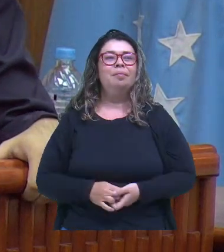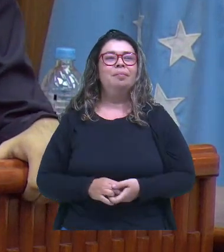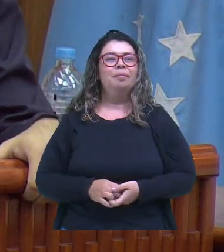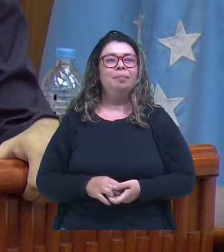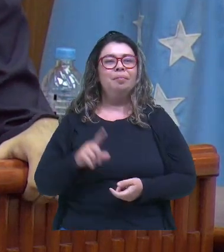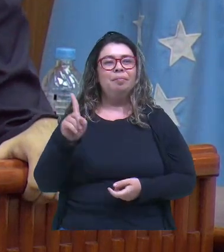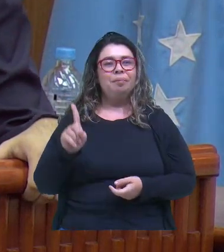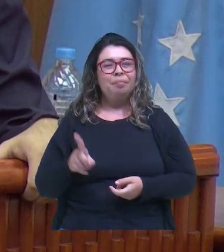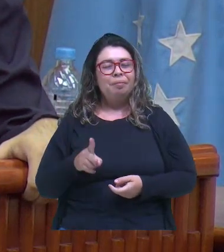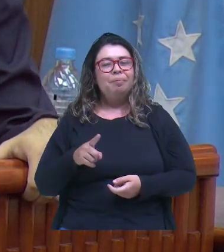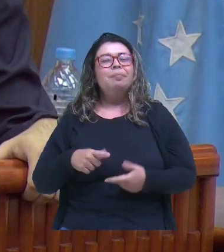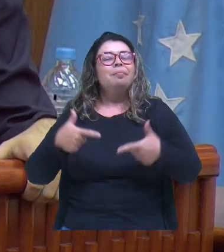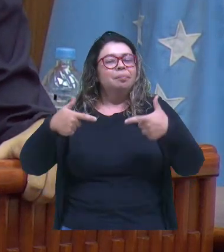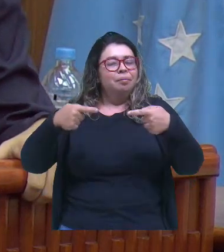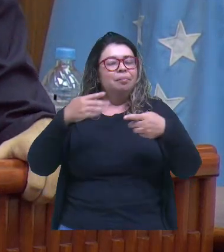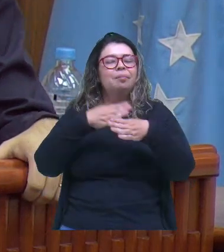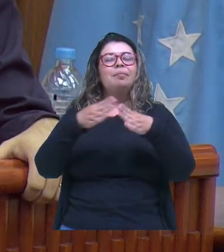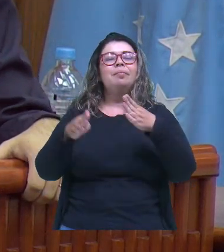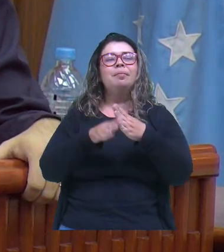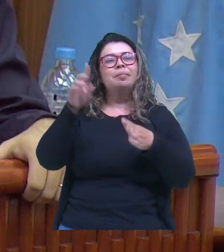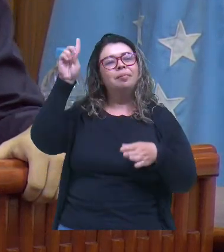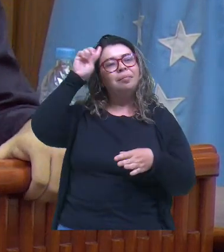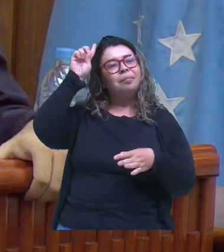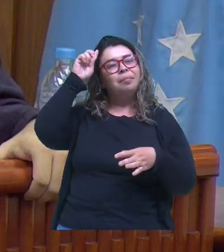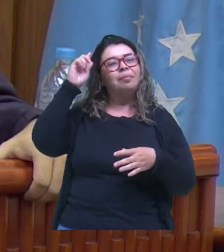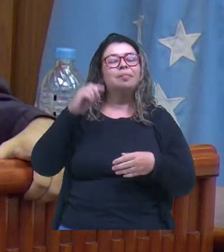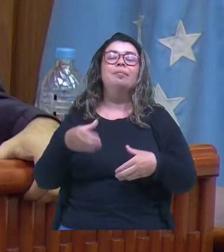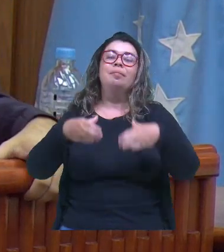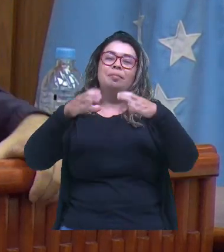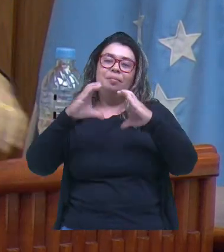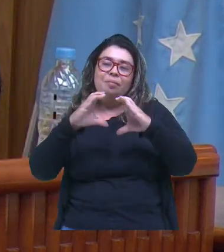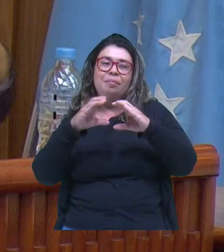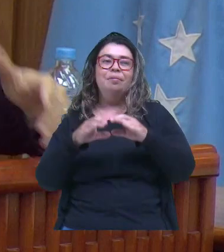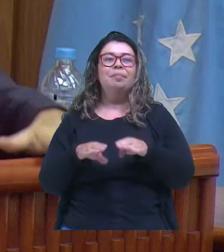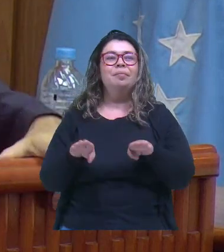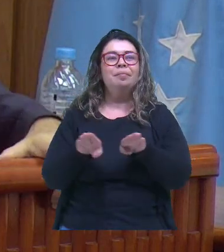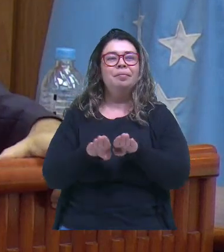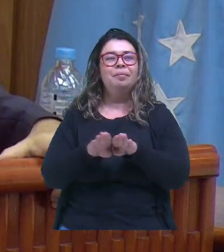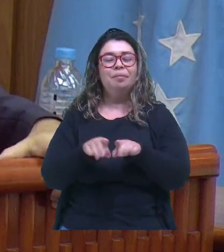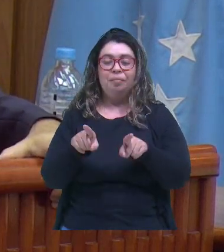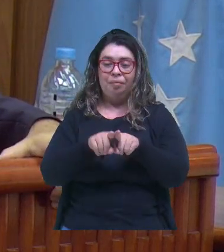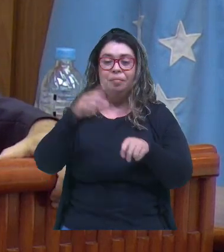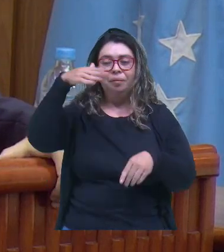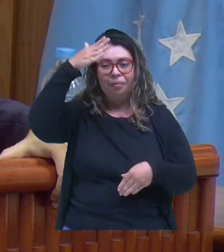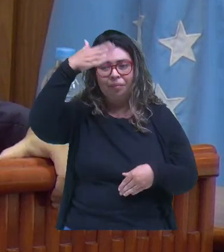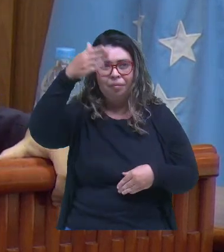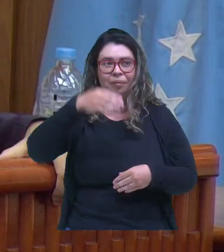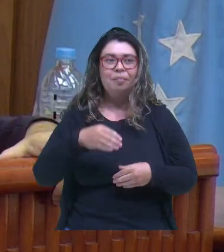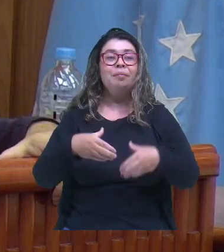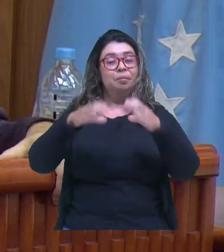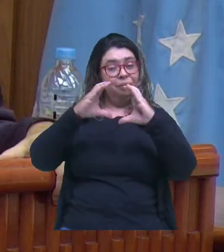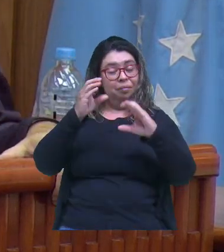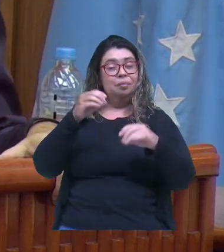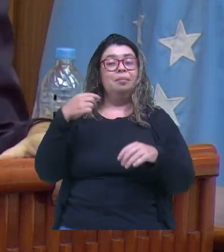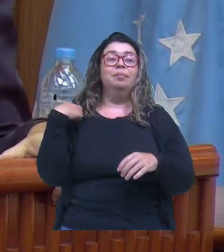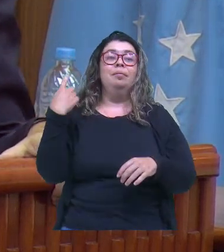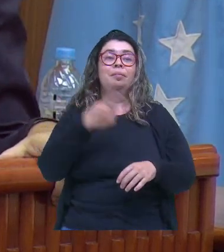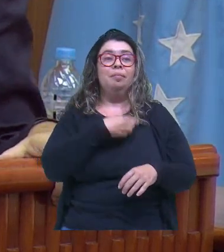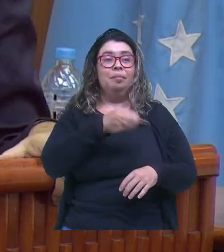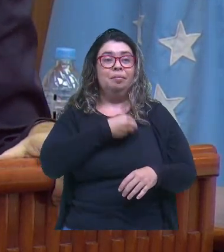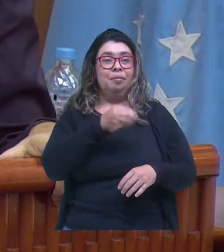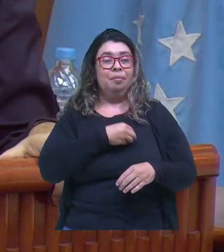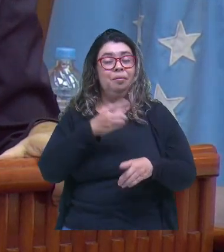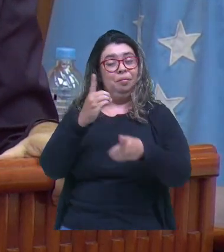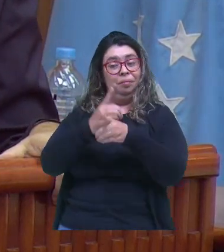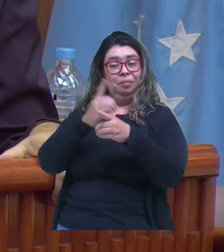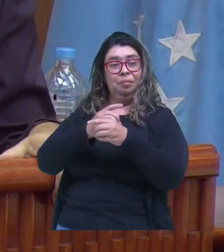é uma batalha diária, né? A gente abdica, às vezes, também, assim como os homenageados, da nossa vida social. Nós somos encontrados, parados